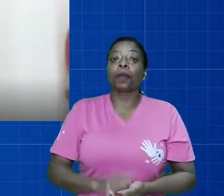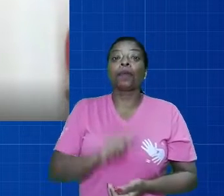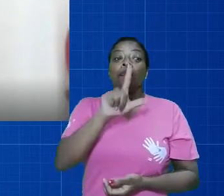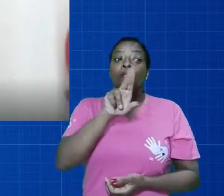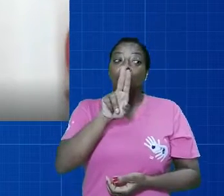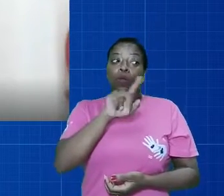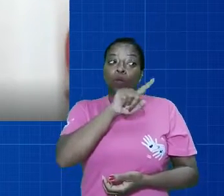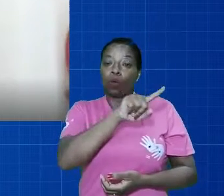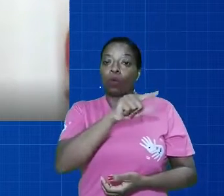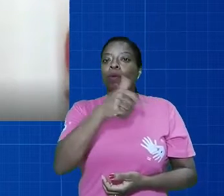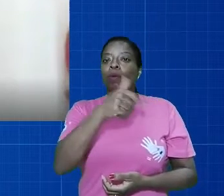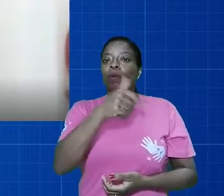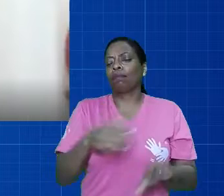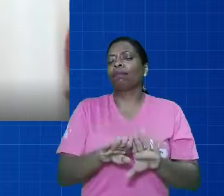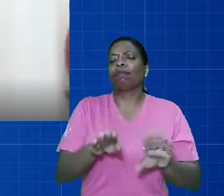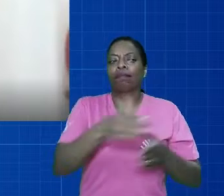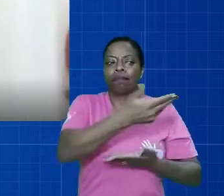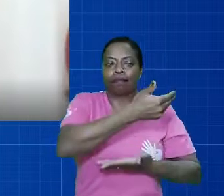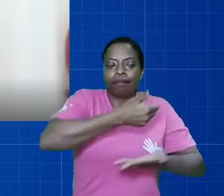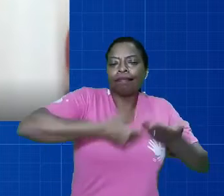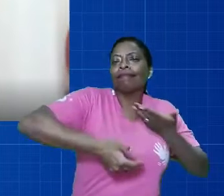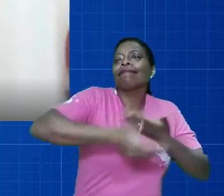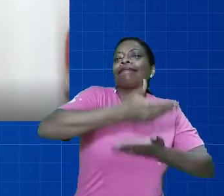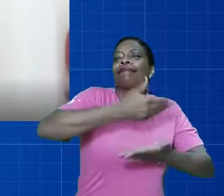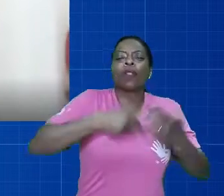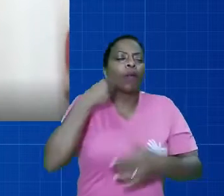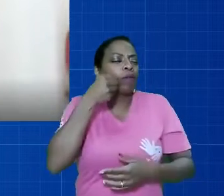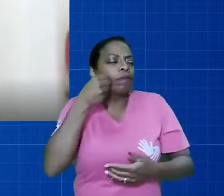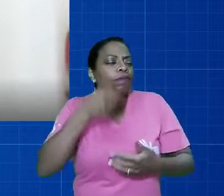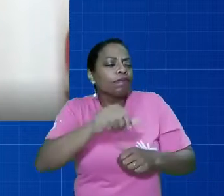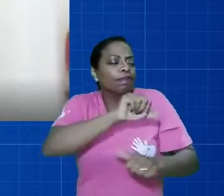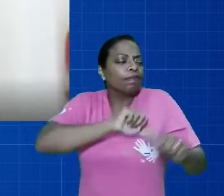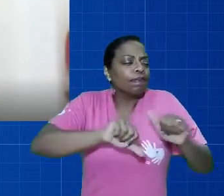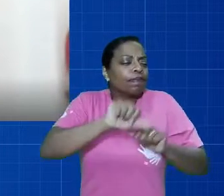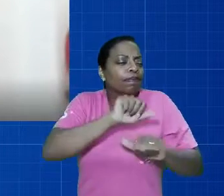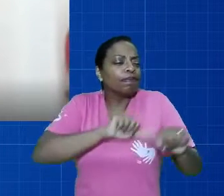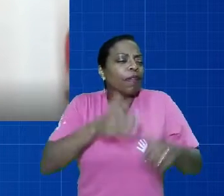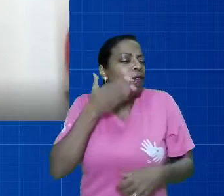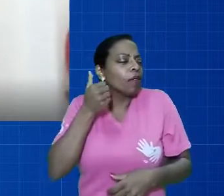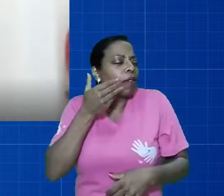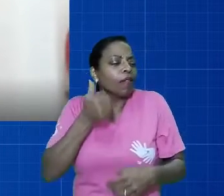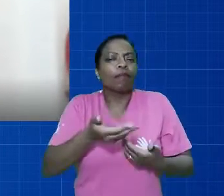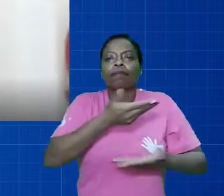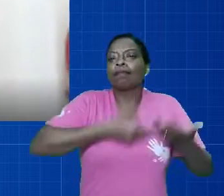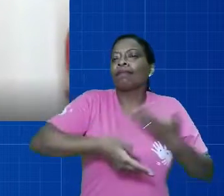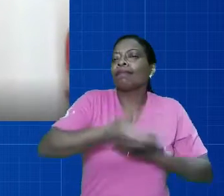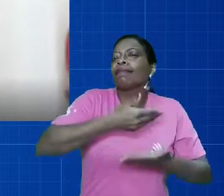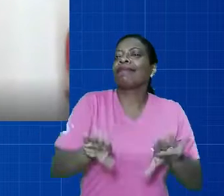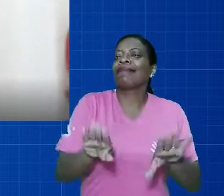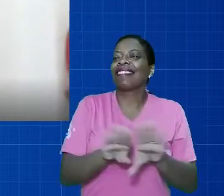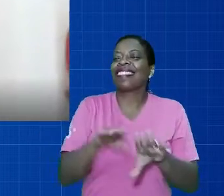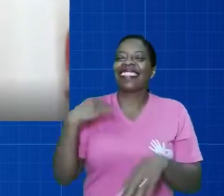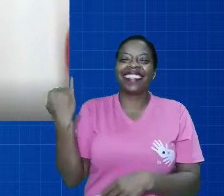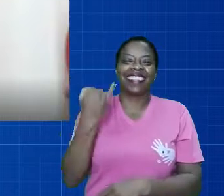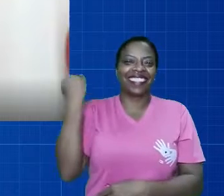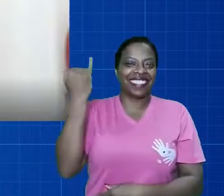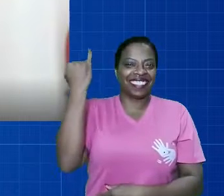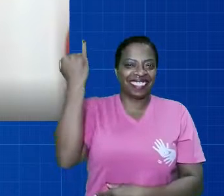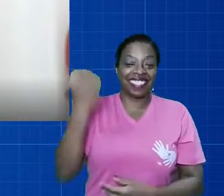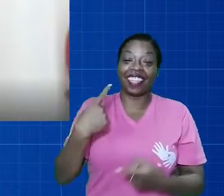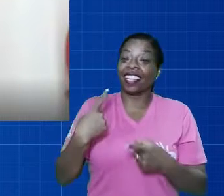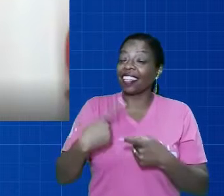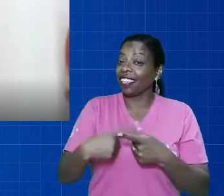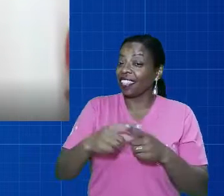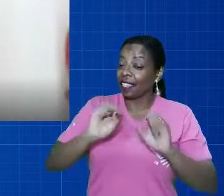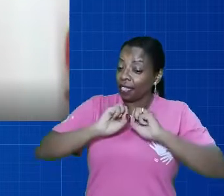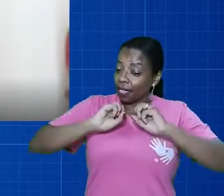A Lu também é uma pessoa que eu fiz muitas trocas, né? A gente trocou muita experiência, muitas, muitas vivências, né? Isso é importante, né?